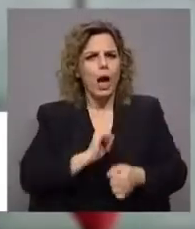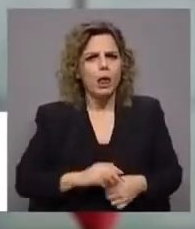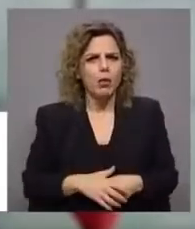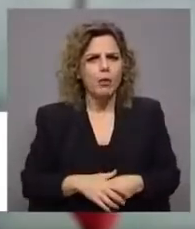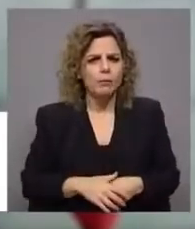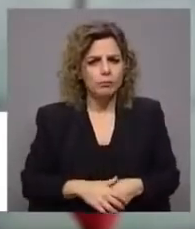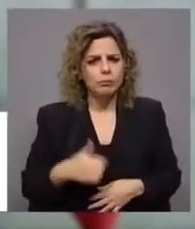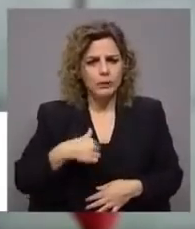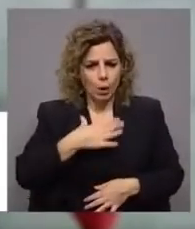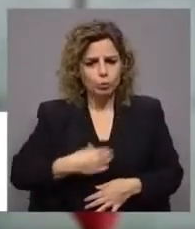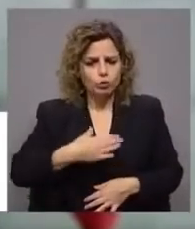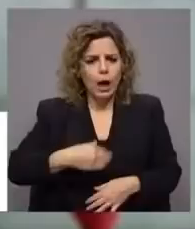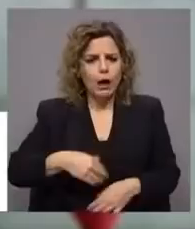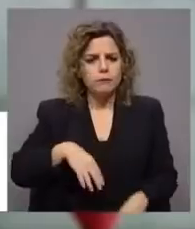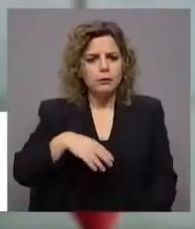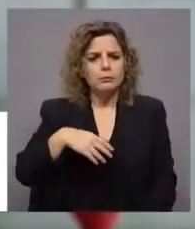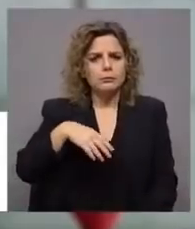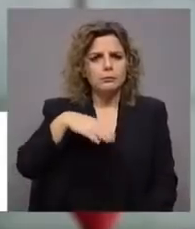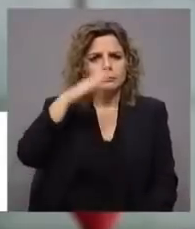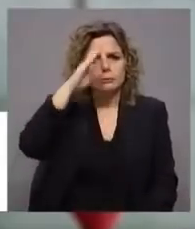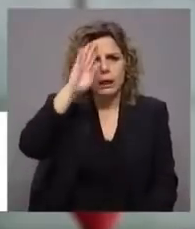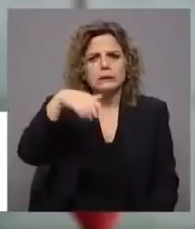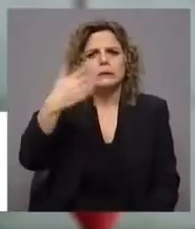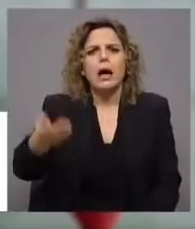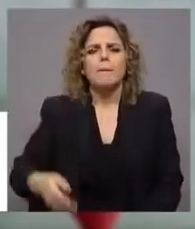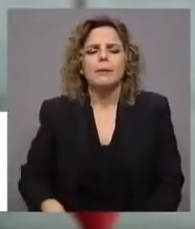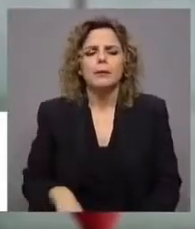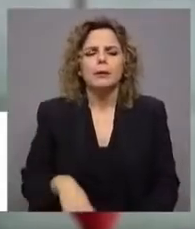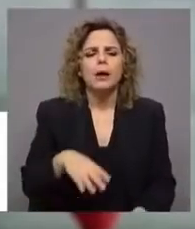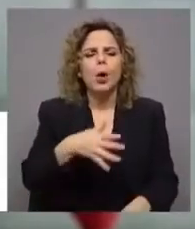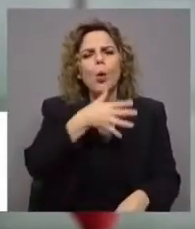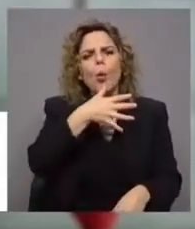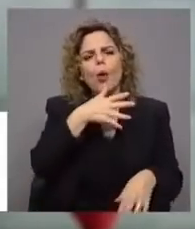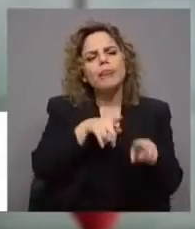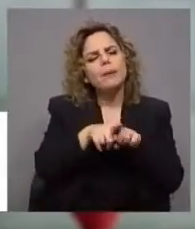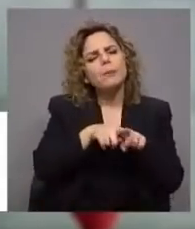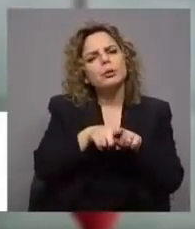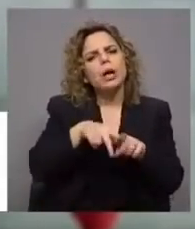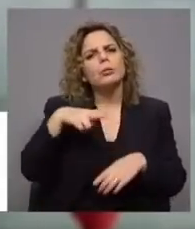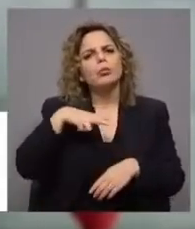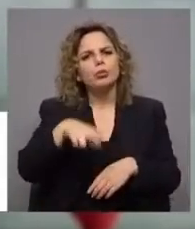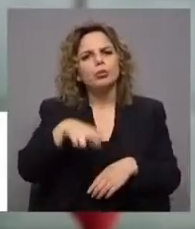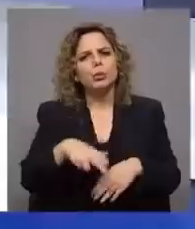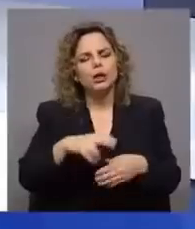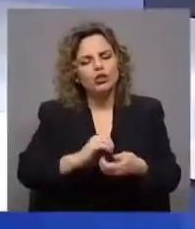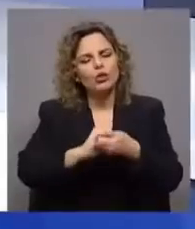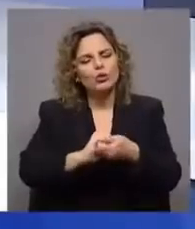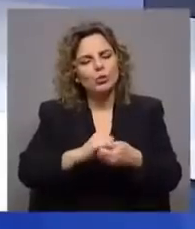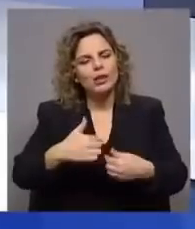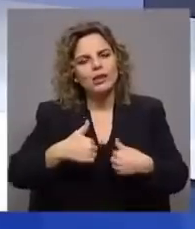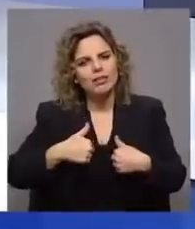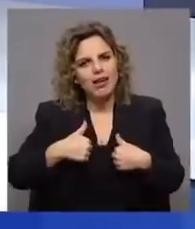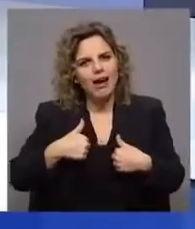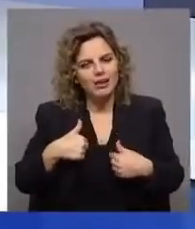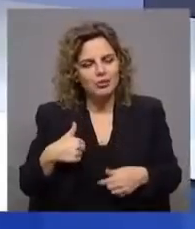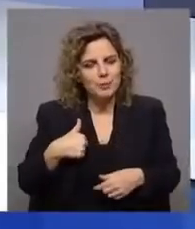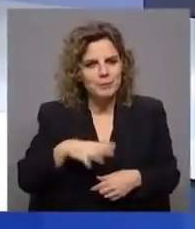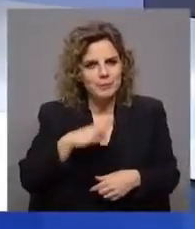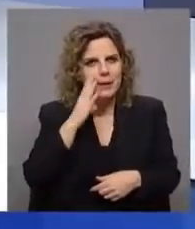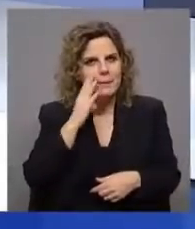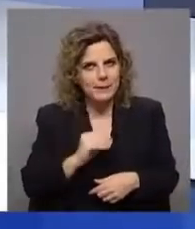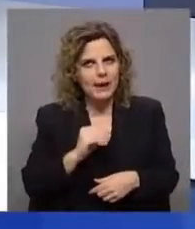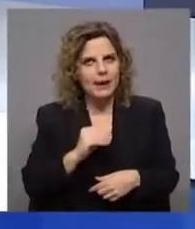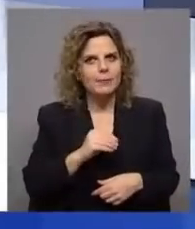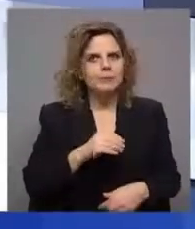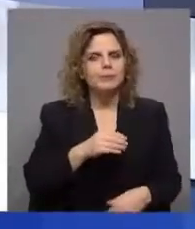gostaria que, quem sabe, os deputados portugueses que foram solidários a mim, eu acho que a companheira